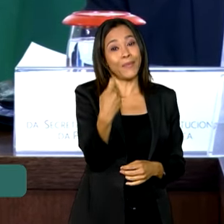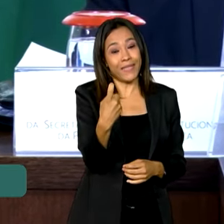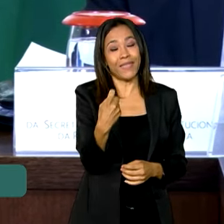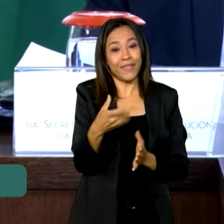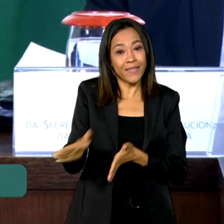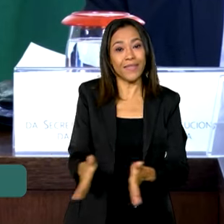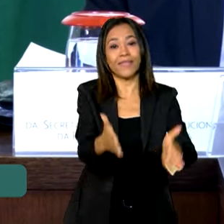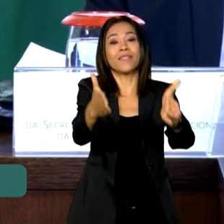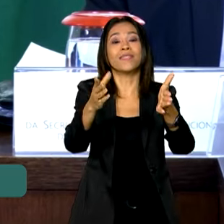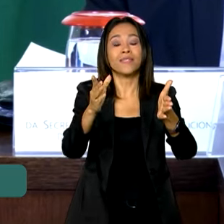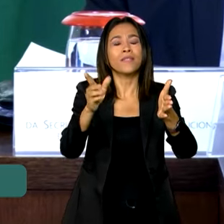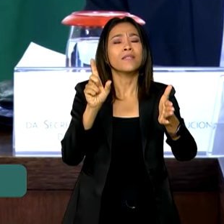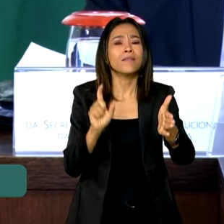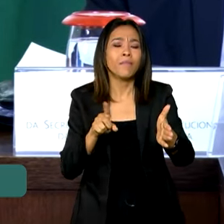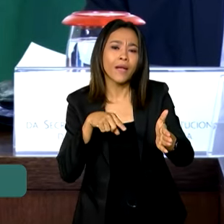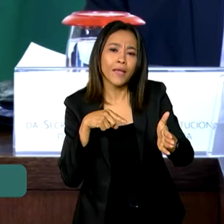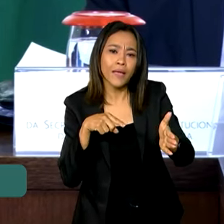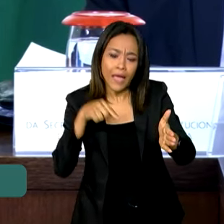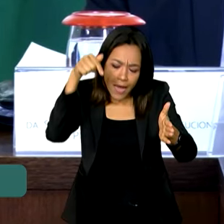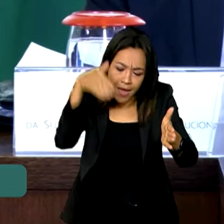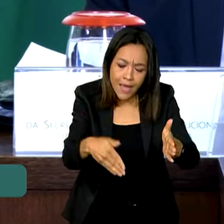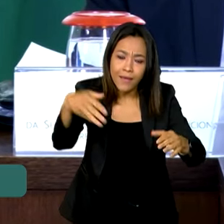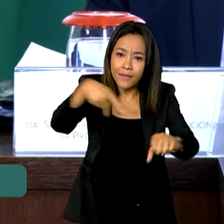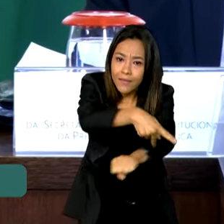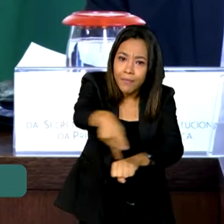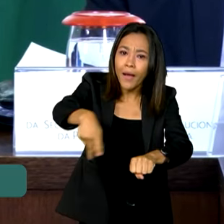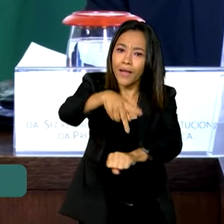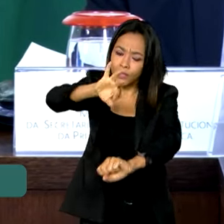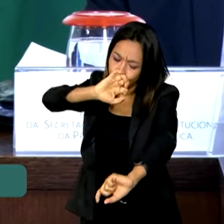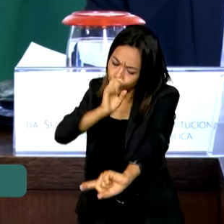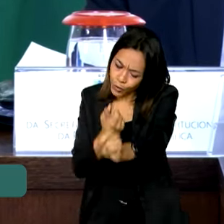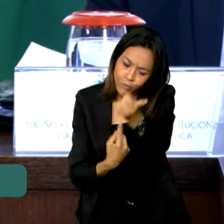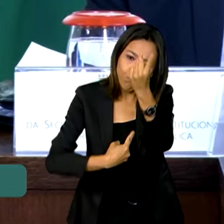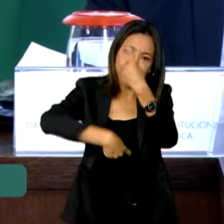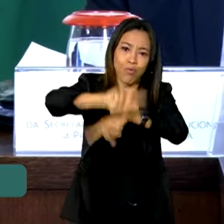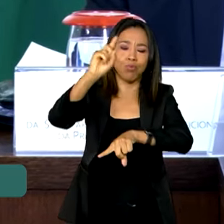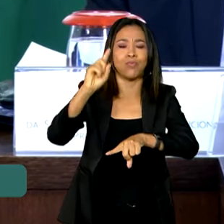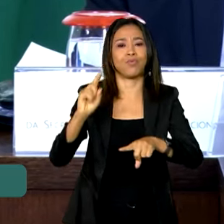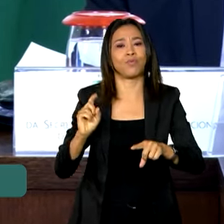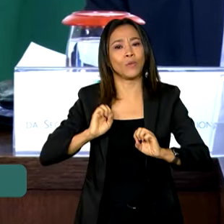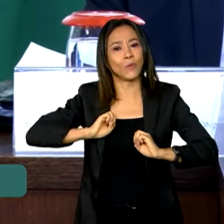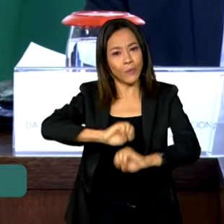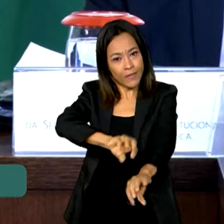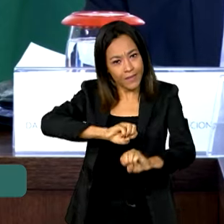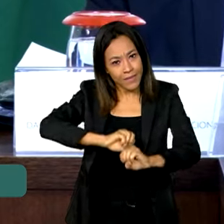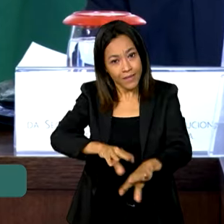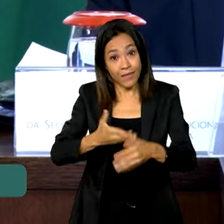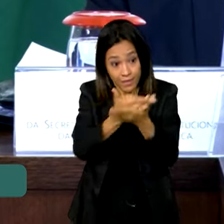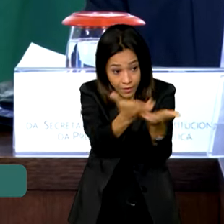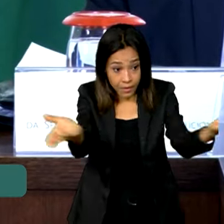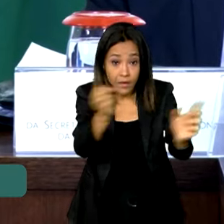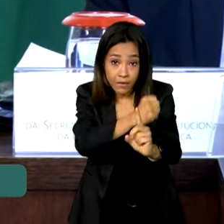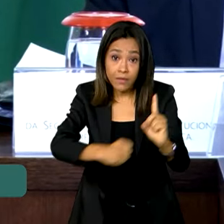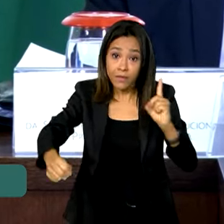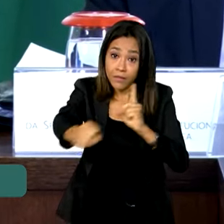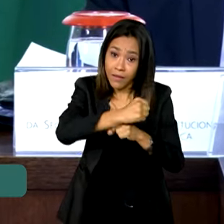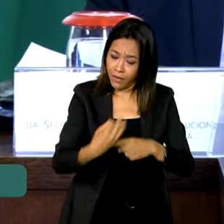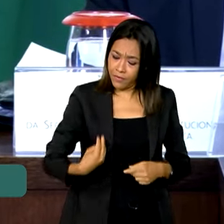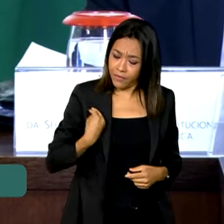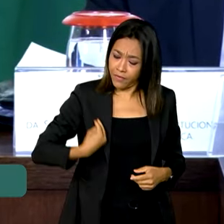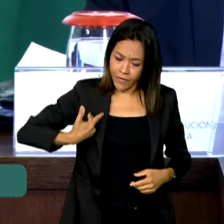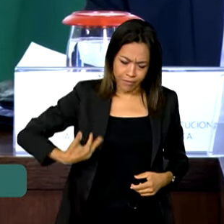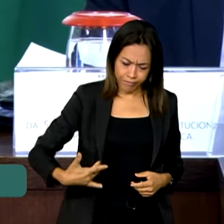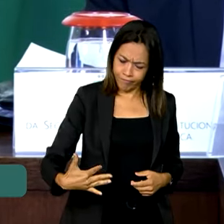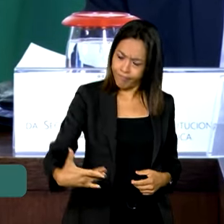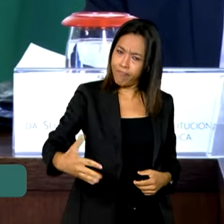que nós temos de fazer com que esse país dê um salto de qualidade e a sua sociedade possa viver bem,